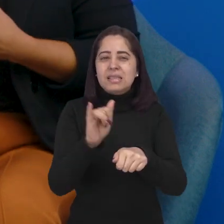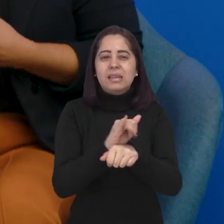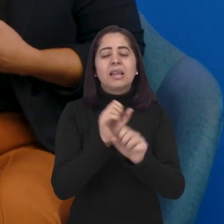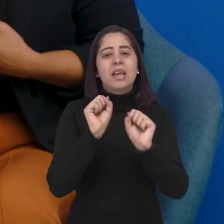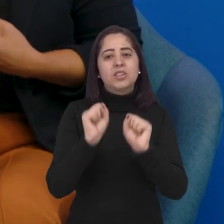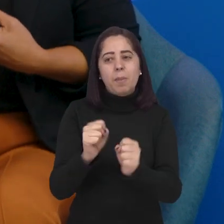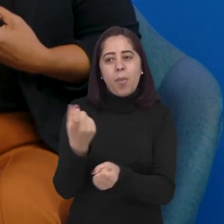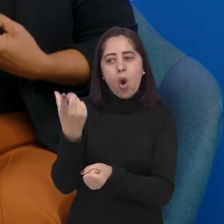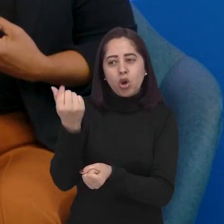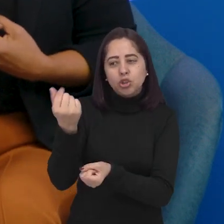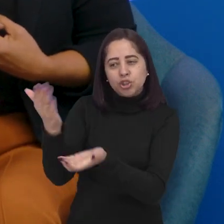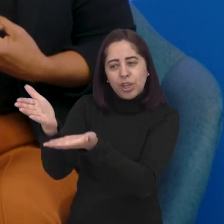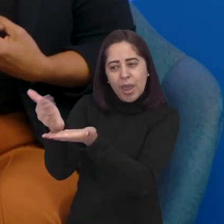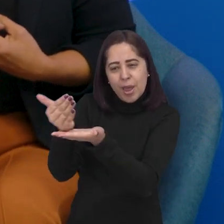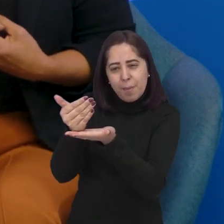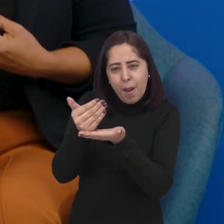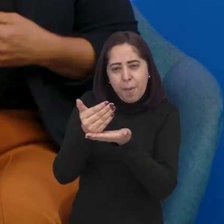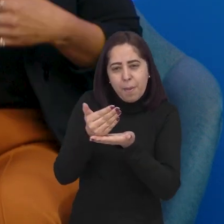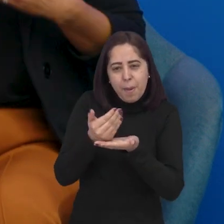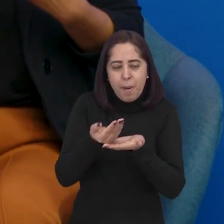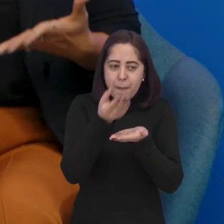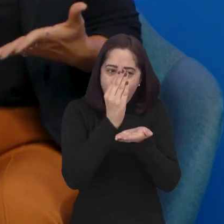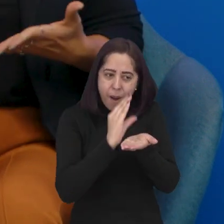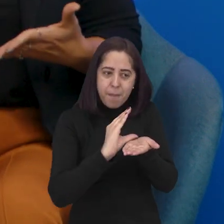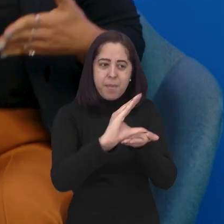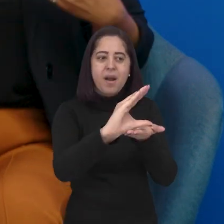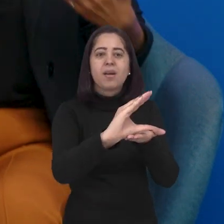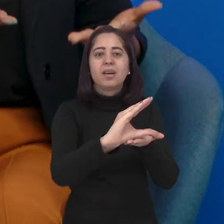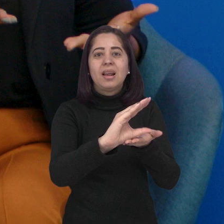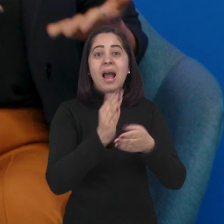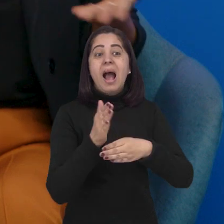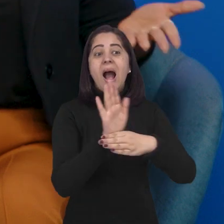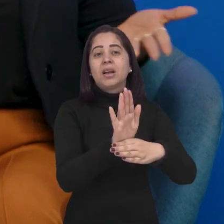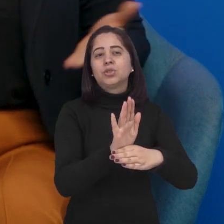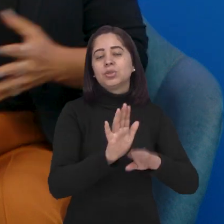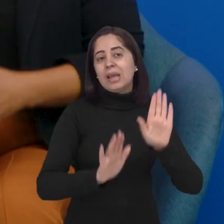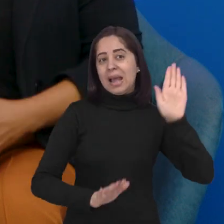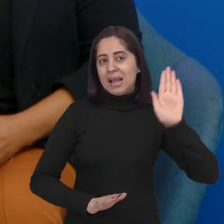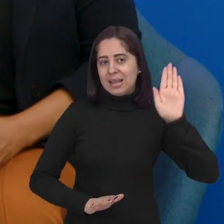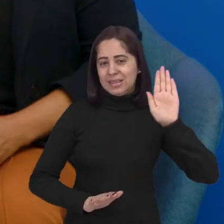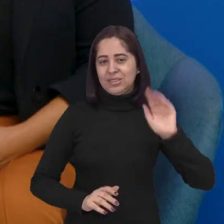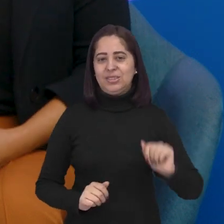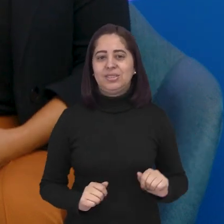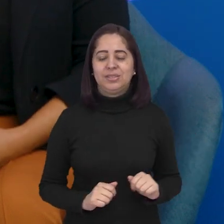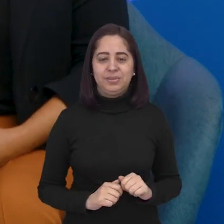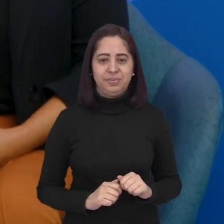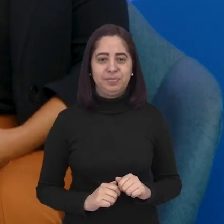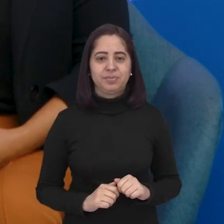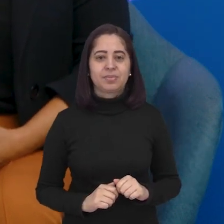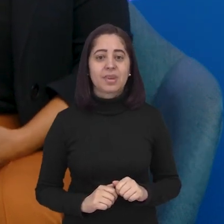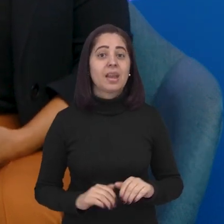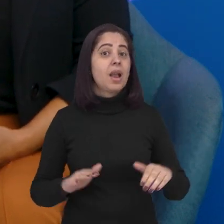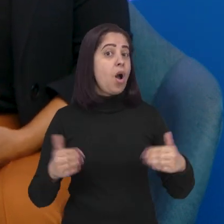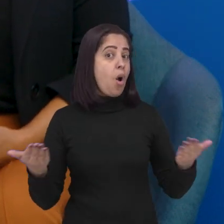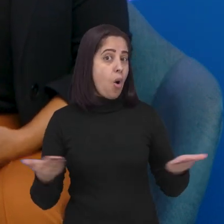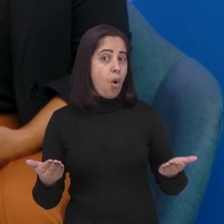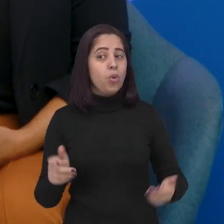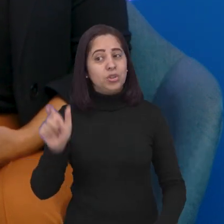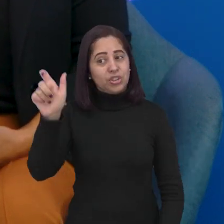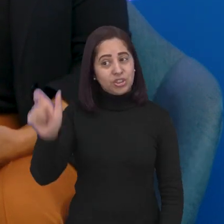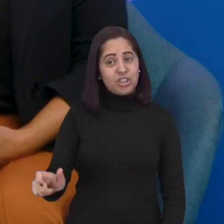as doações de pessoas físicas e os recursos próprios dos candidatos, né, Marvin? Exatamente. E quem está aqui